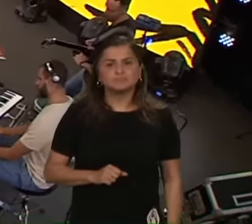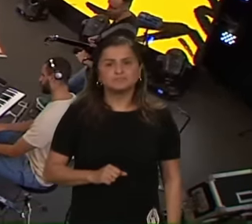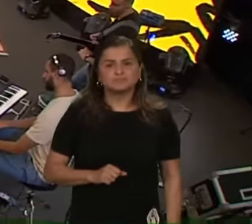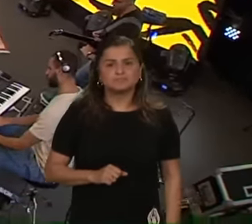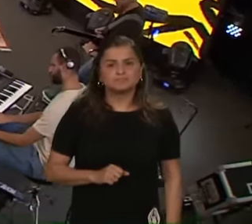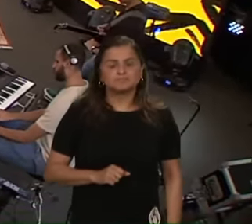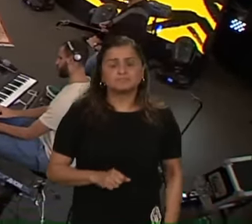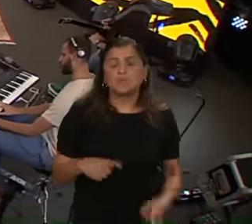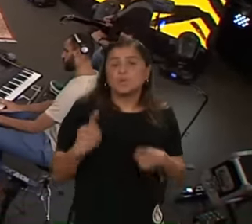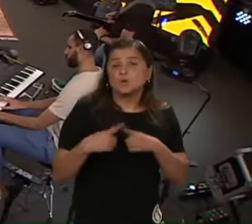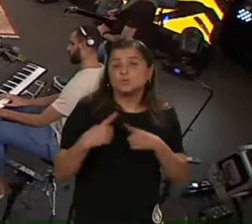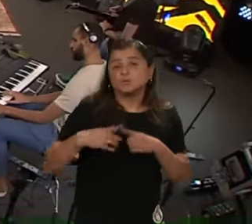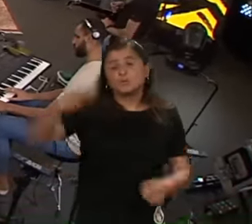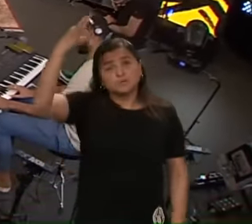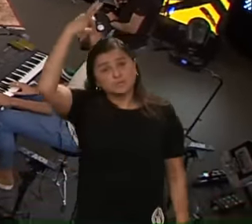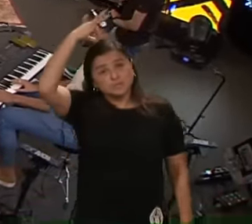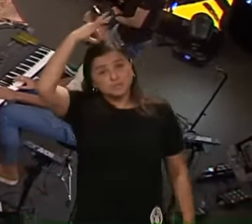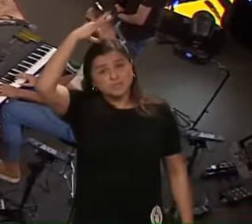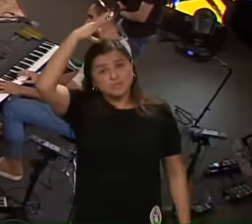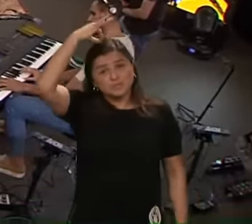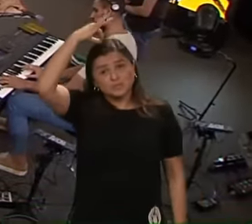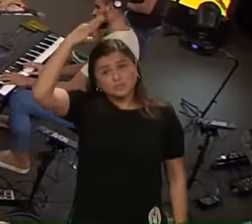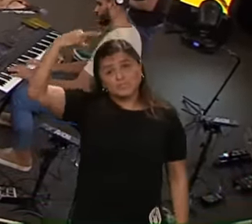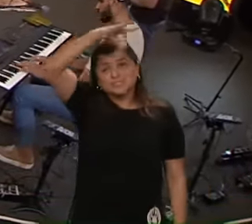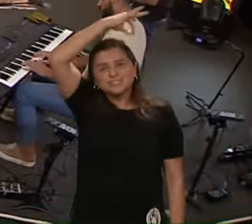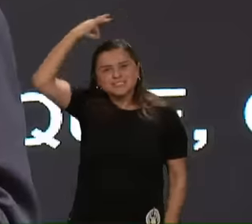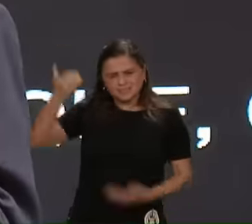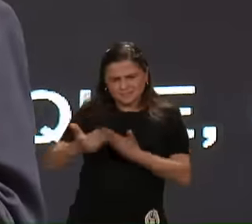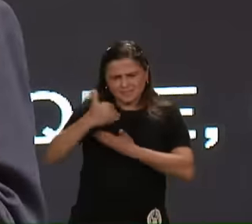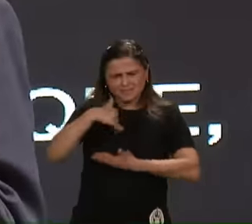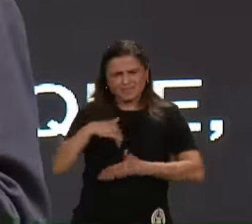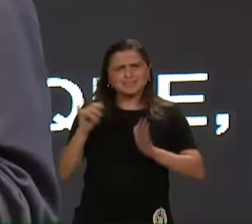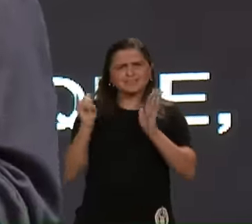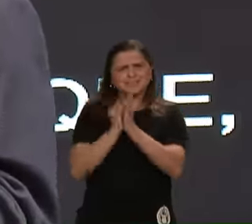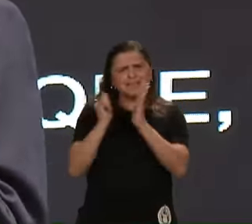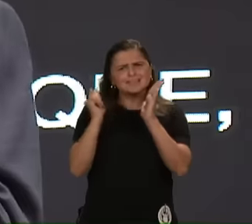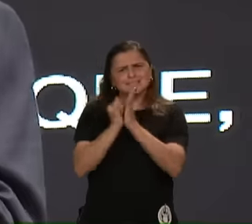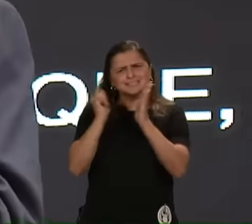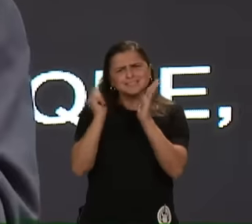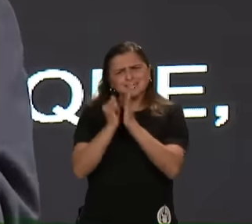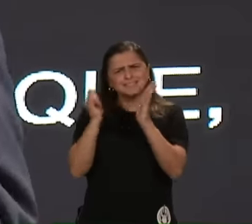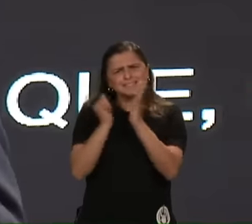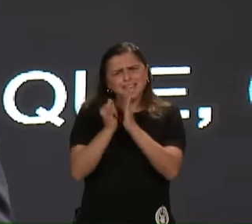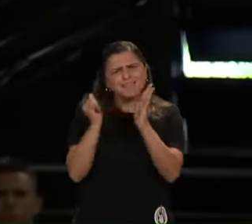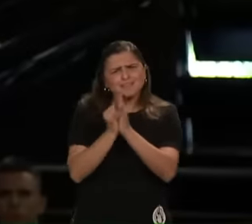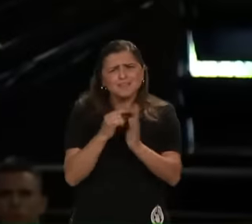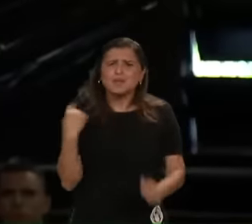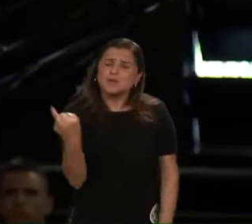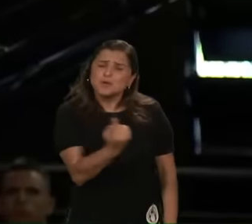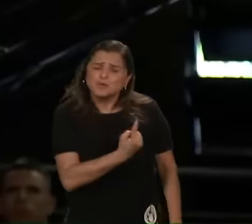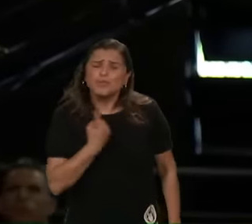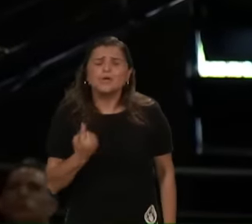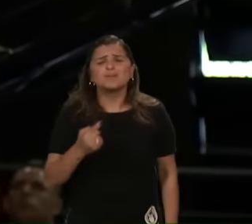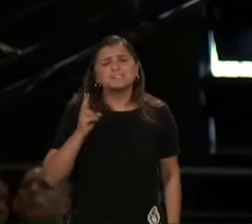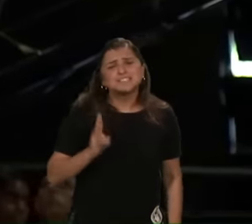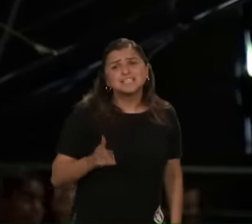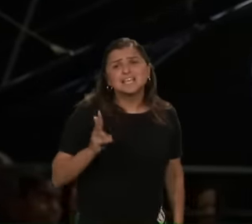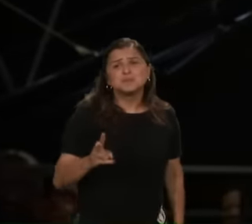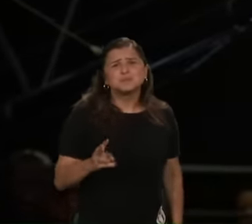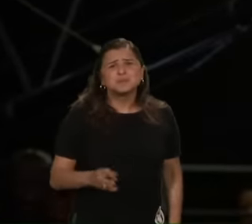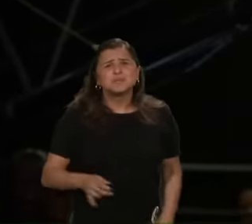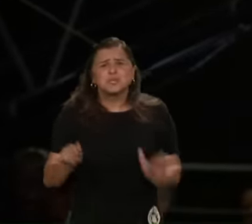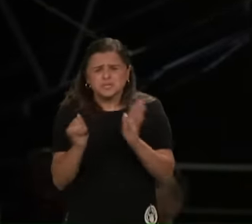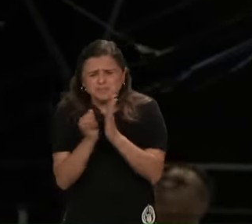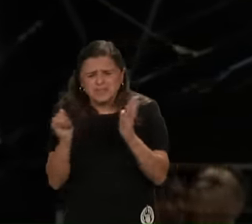Porque o Espírito Santo que está em nós, intercede por nós até com gemidos inexprimíveis. Sabe o que é